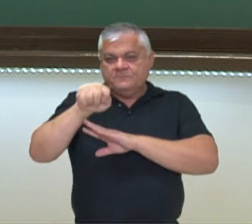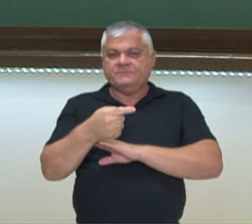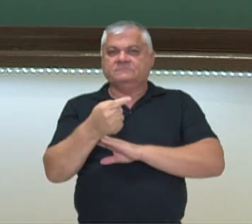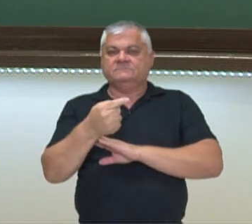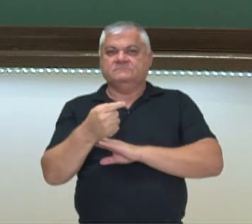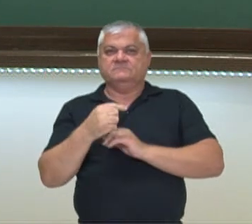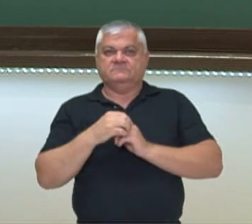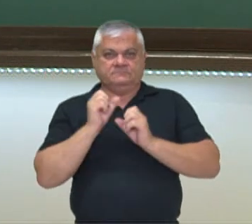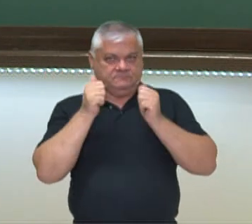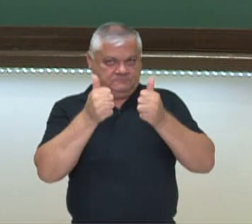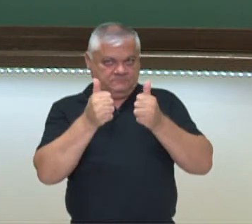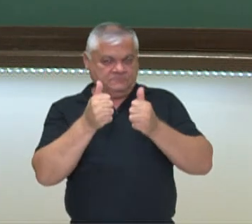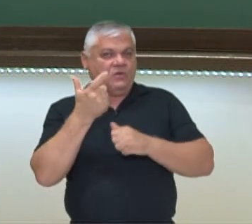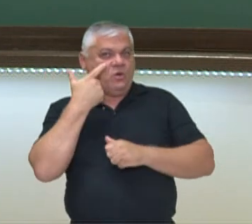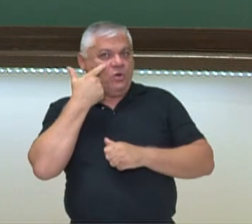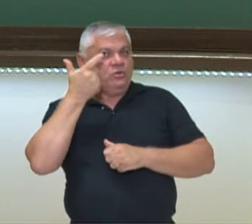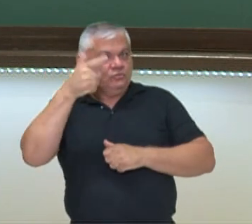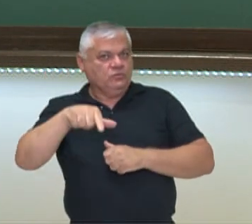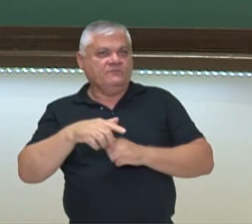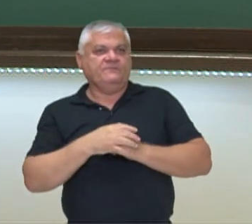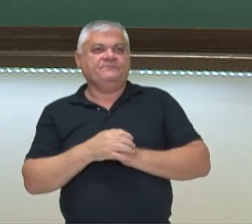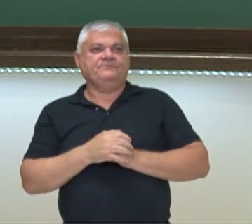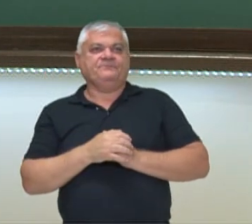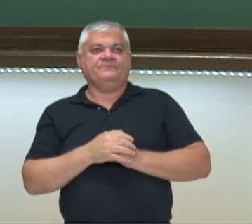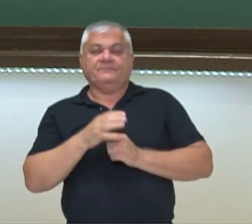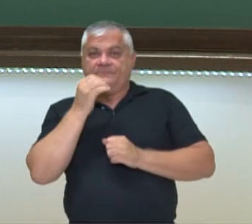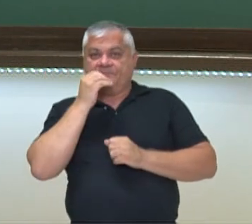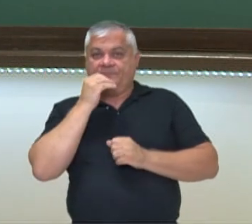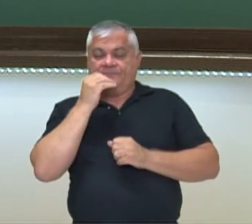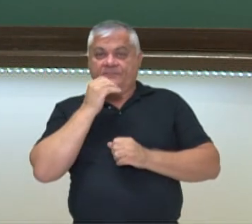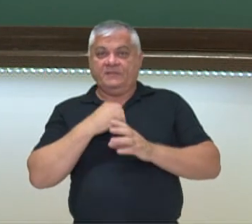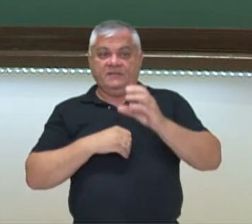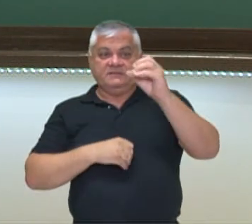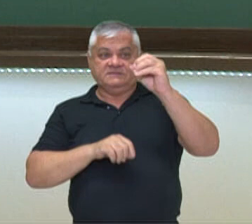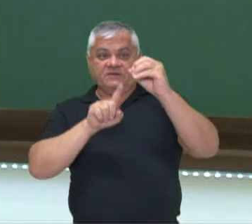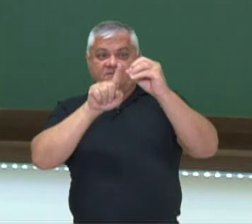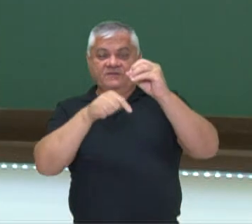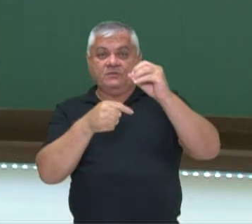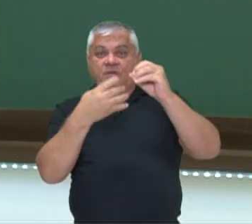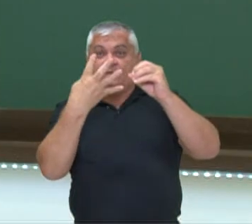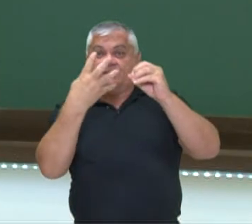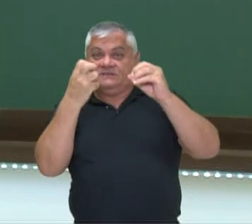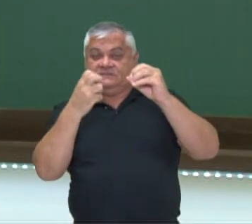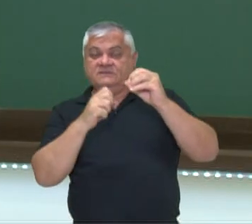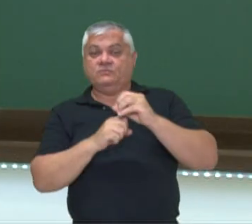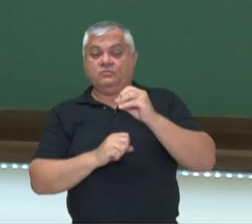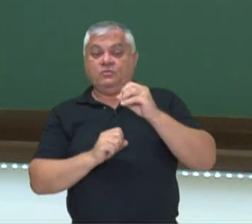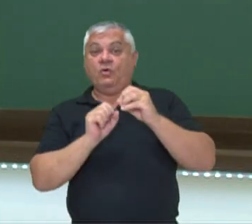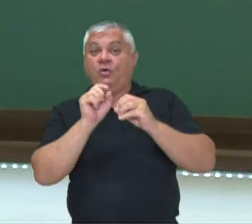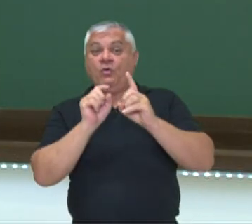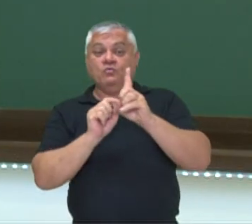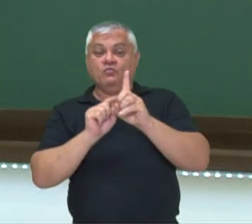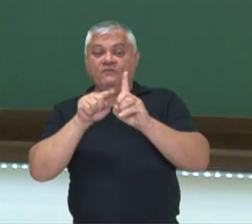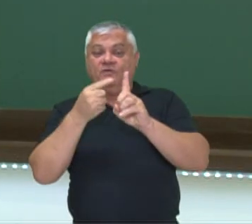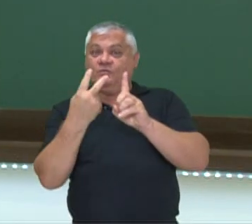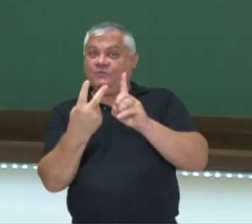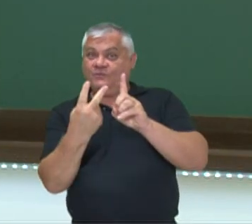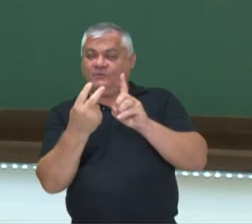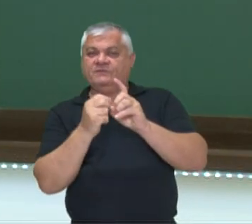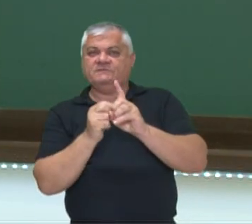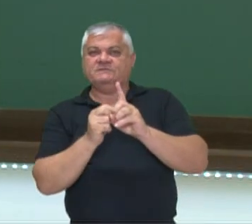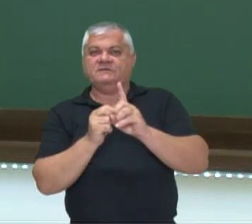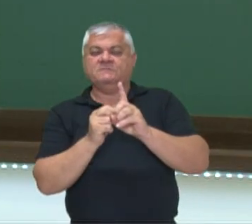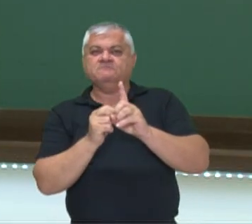tá? Então, confere comigo de novo. Eu tenho ali 0,45 vezes 1,2, certo? Fiz a continha